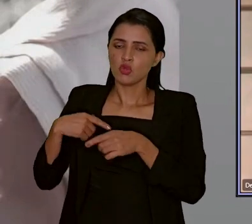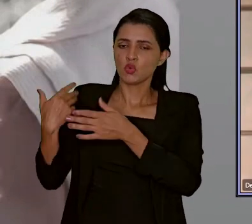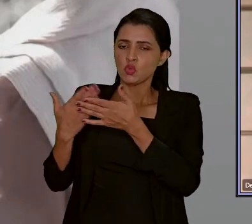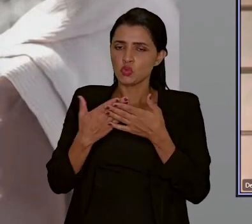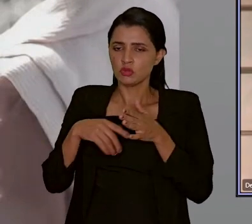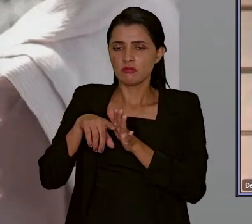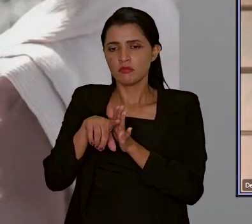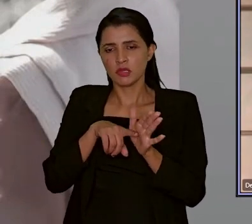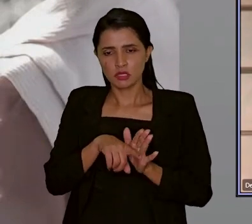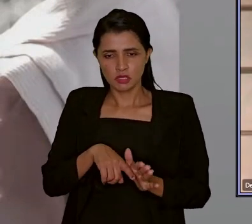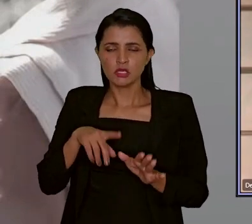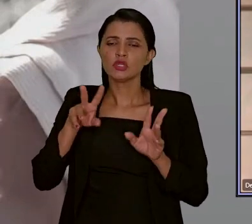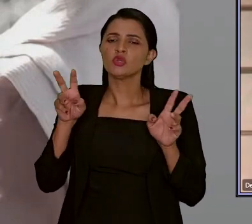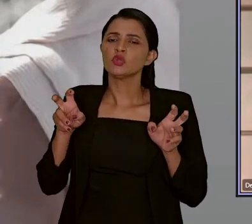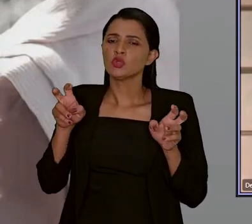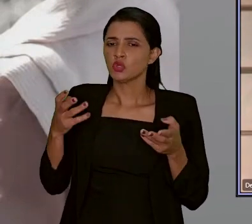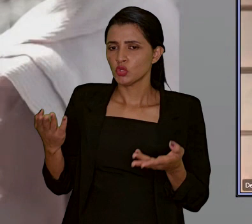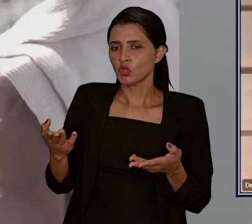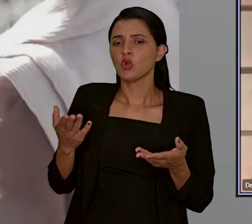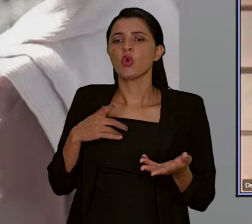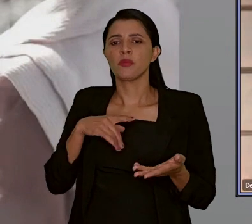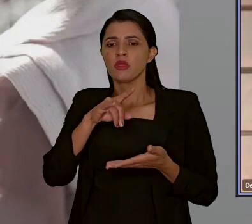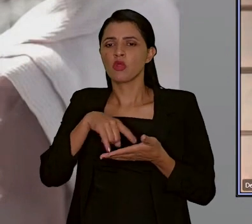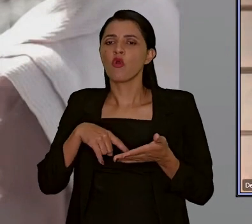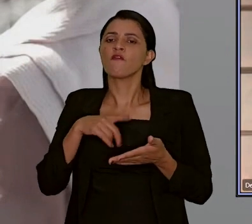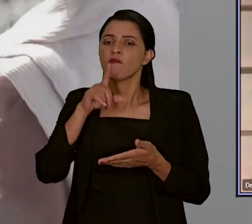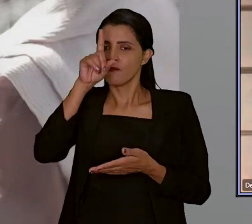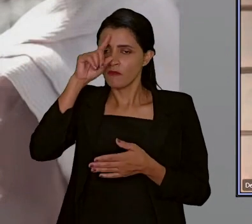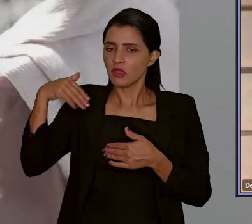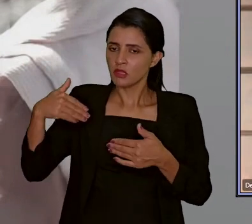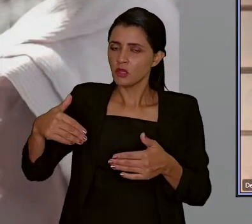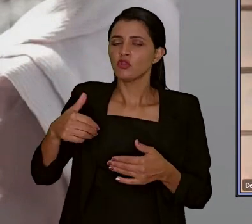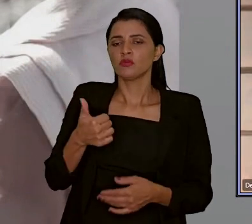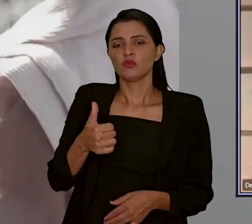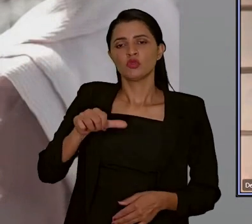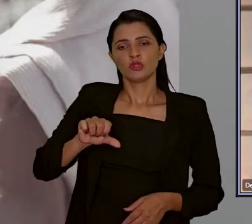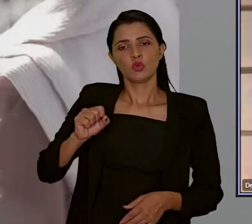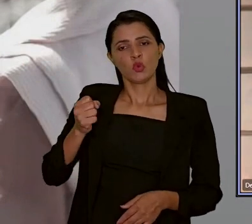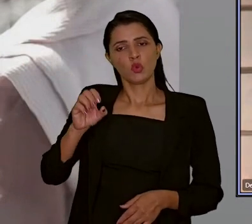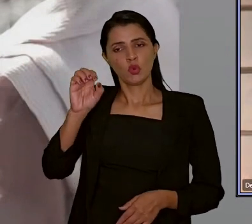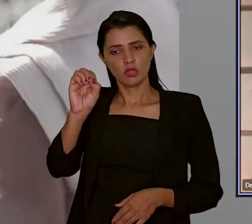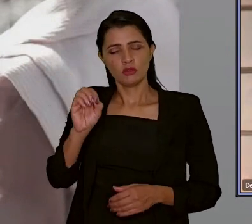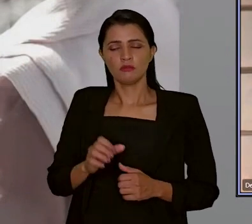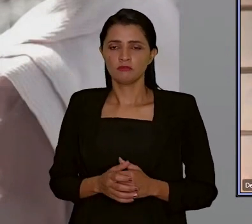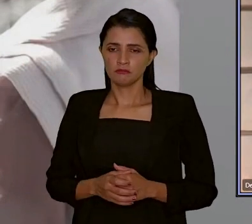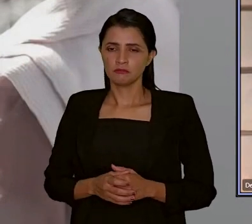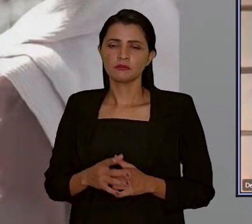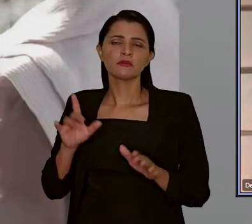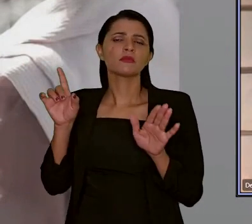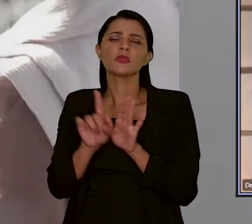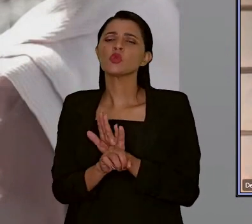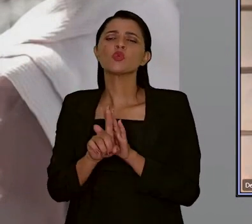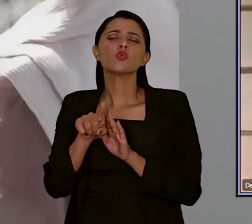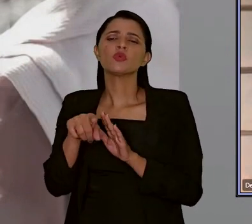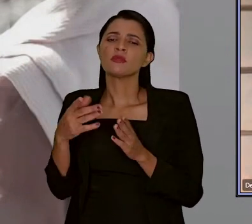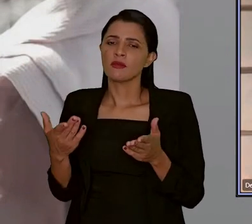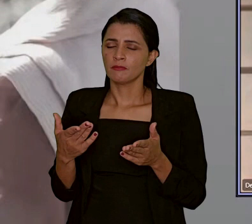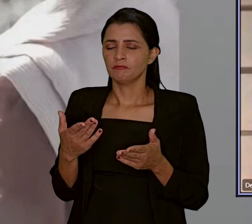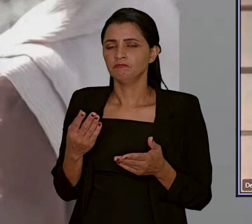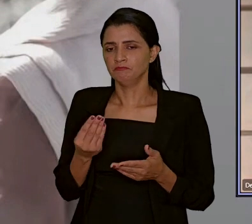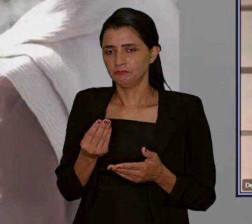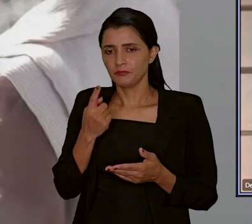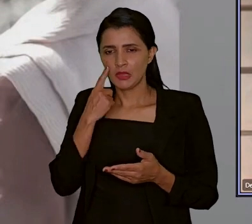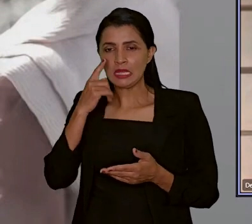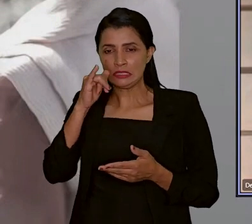pesquisa sobre a Convenção de Haia de 1980. A pergunta é a seguinte: se o